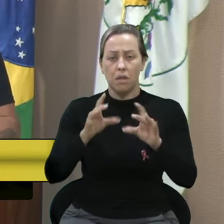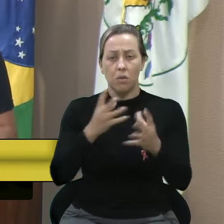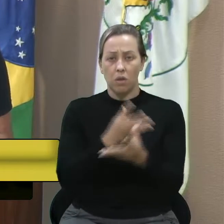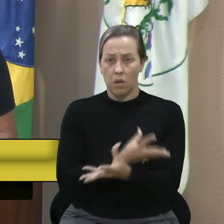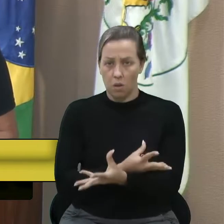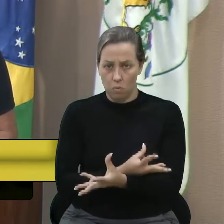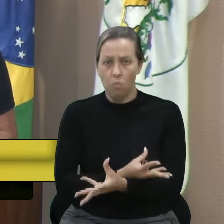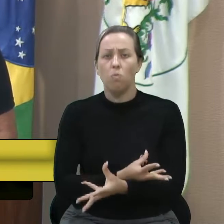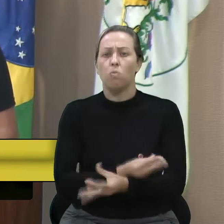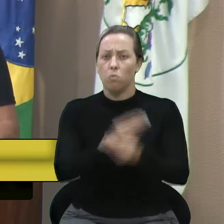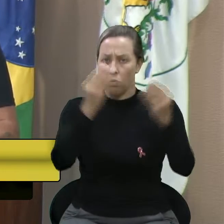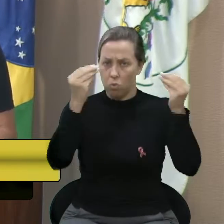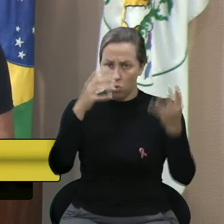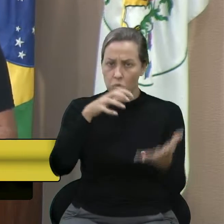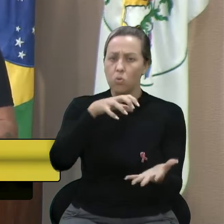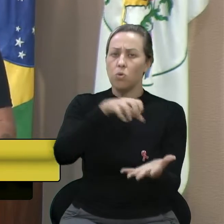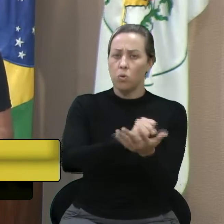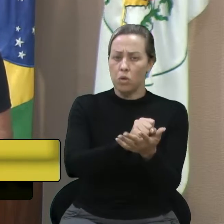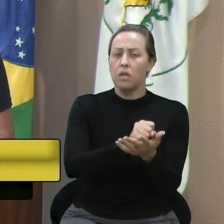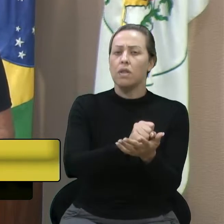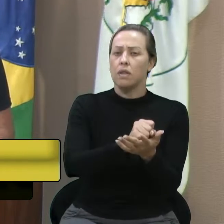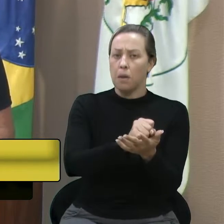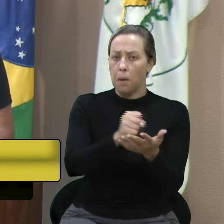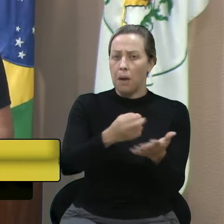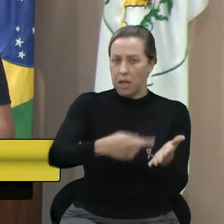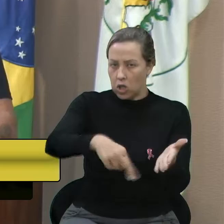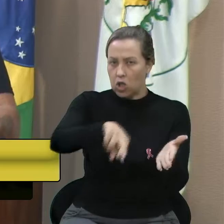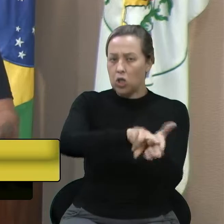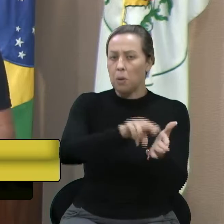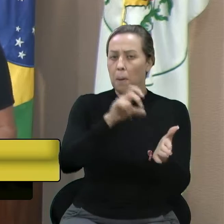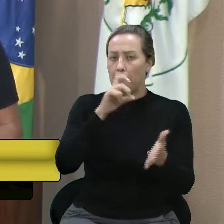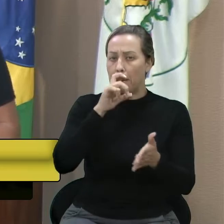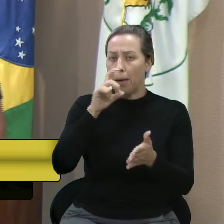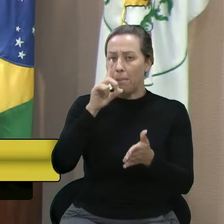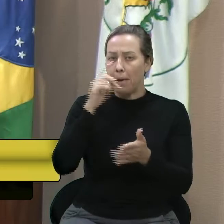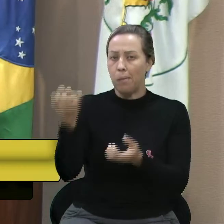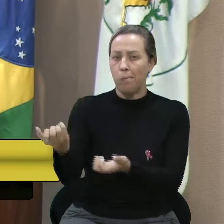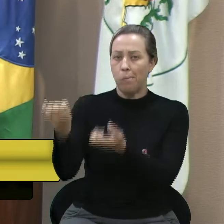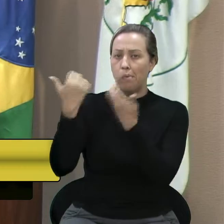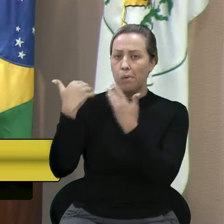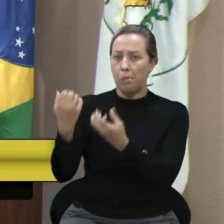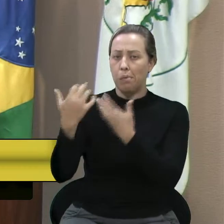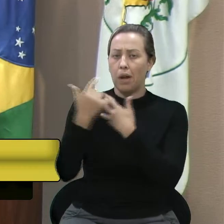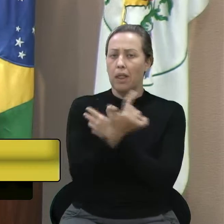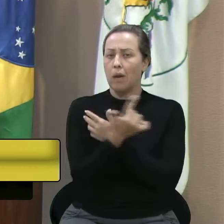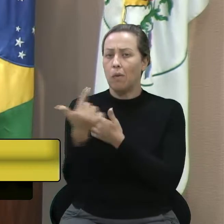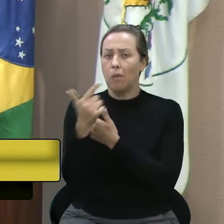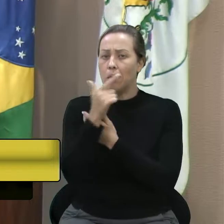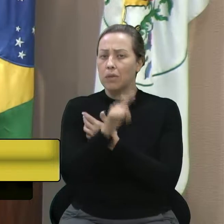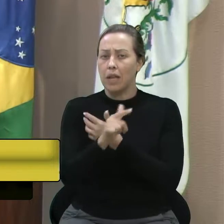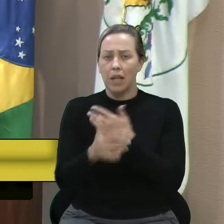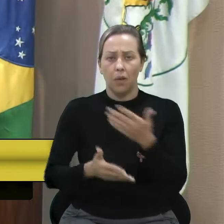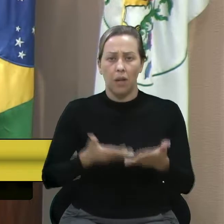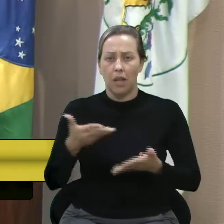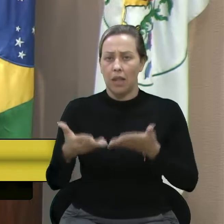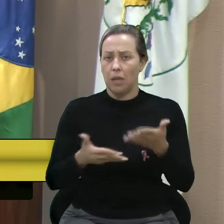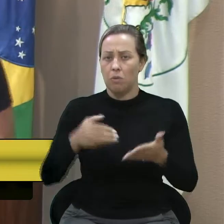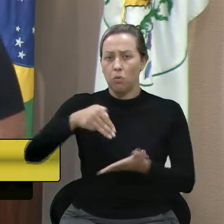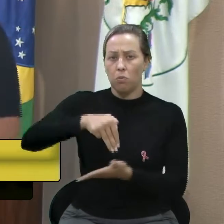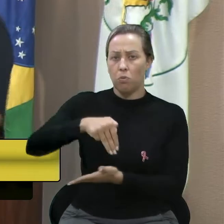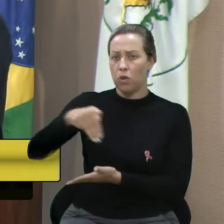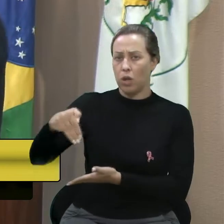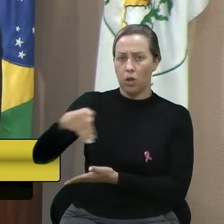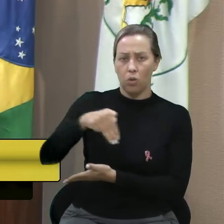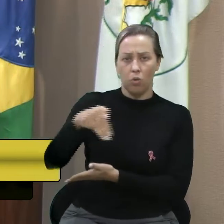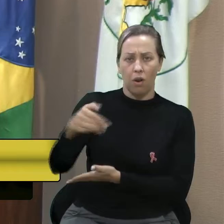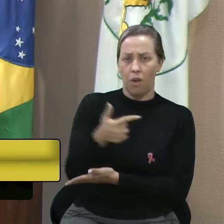os registros de pais e mães que nos relatam que não conseguem ter um atendimento de monitoria, que